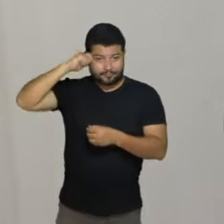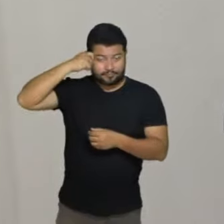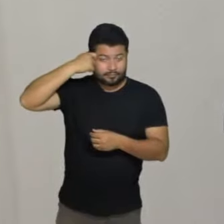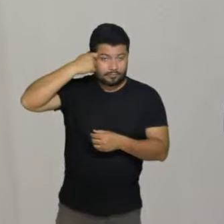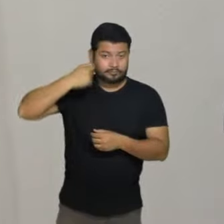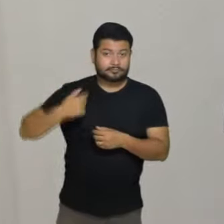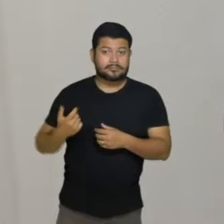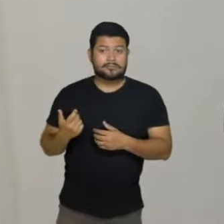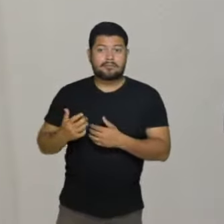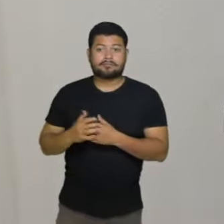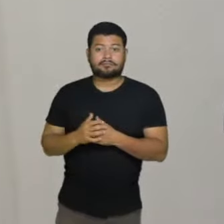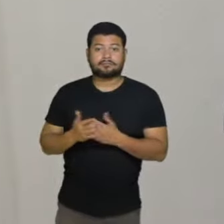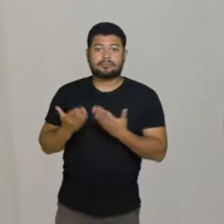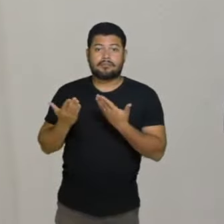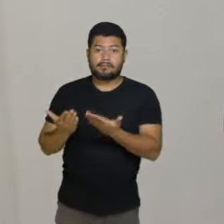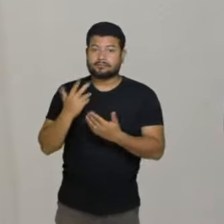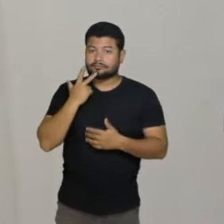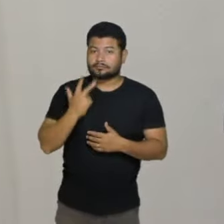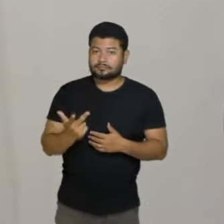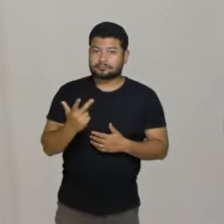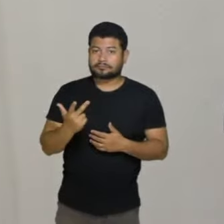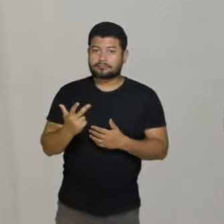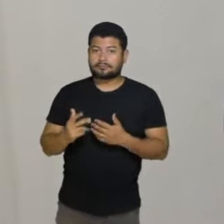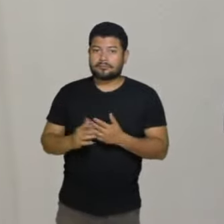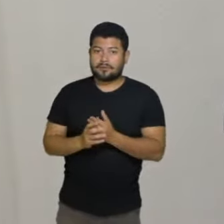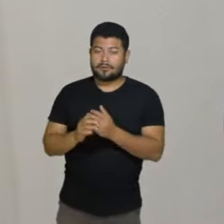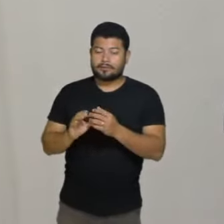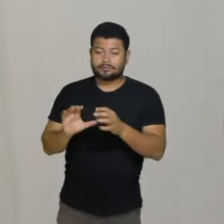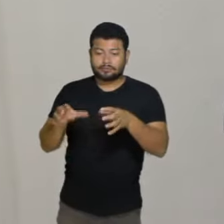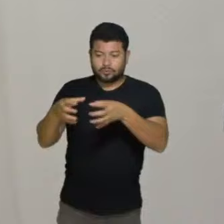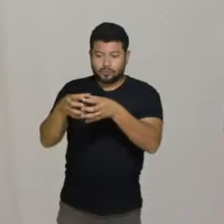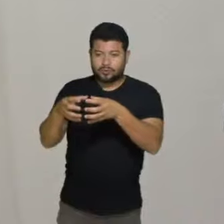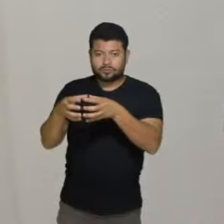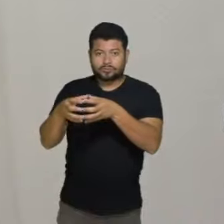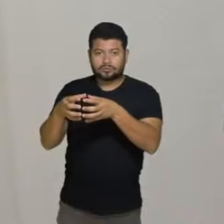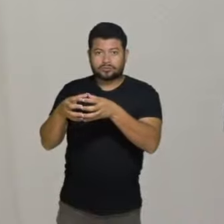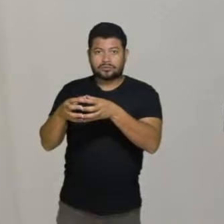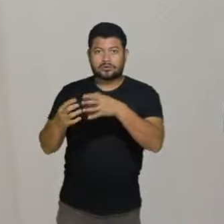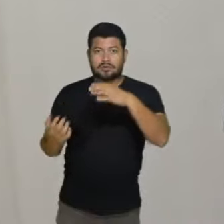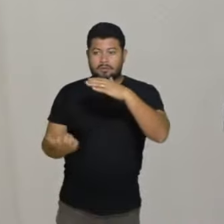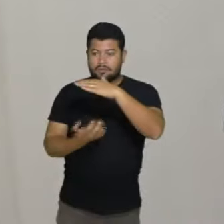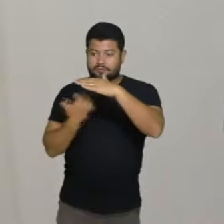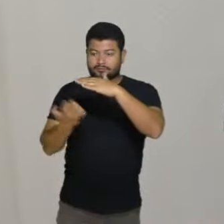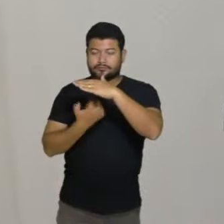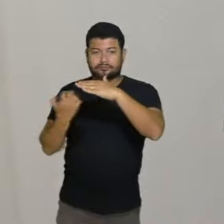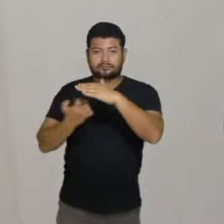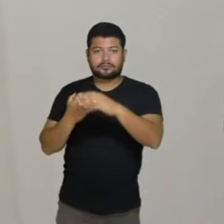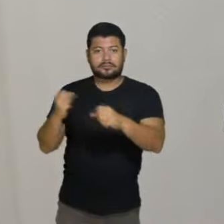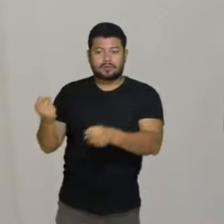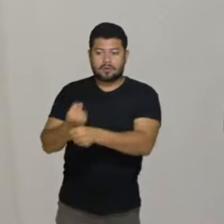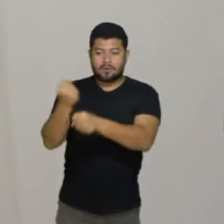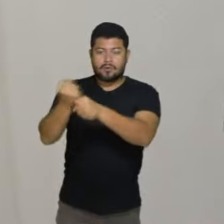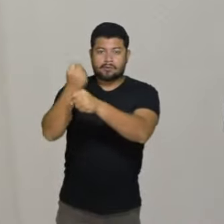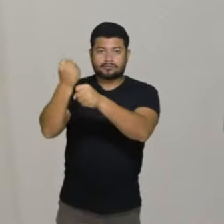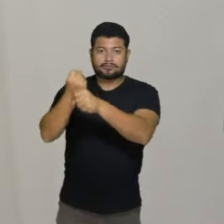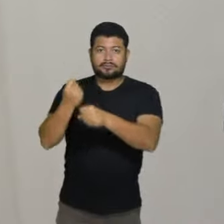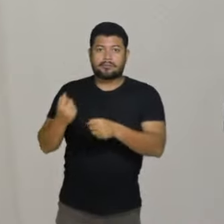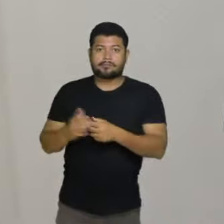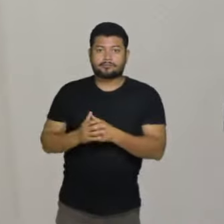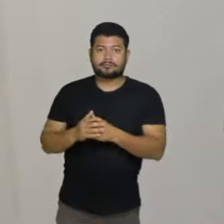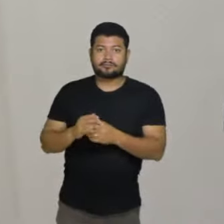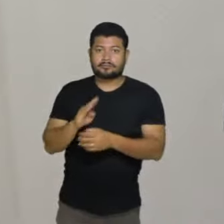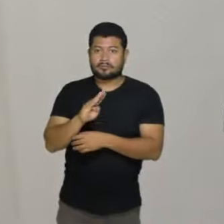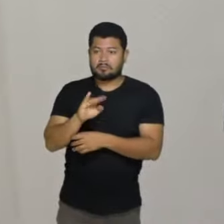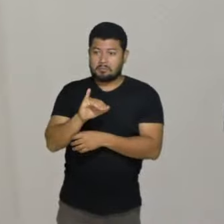da estatal a dizer que um cartel de empreiteiras dominou as obras bilionárias da Petrolífera a partir